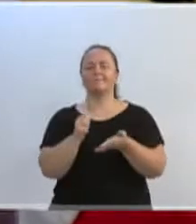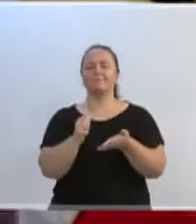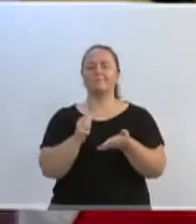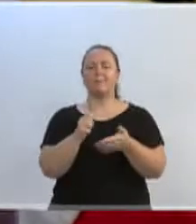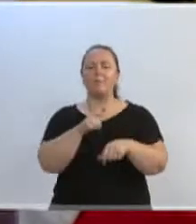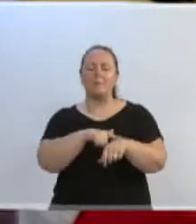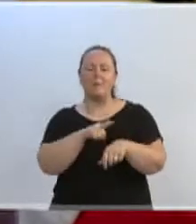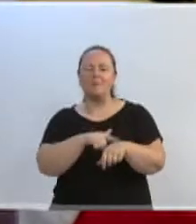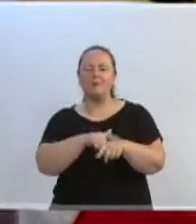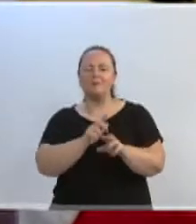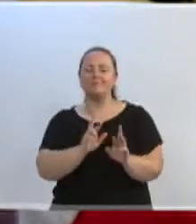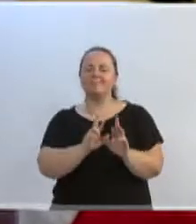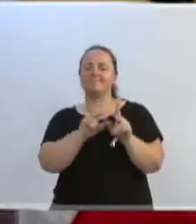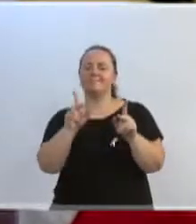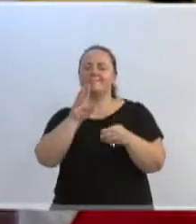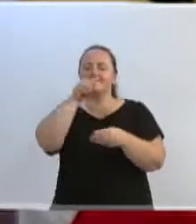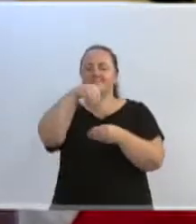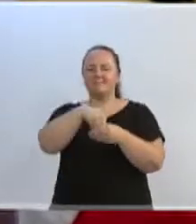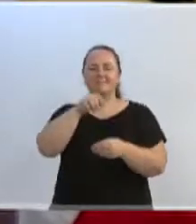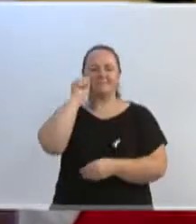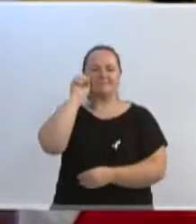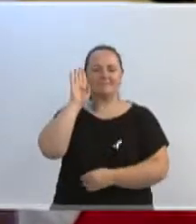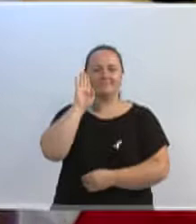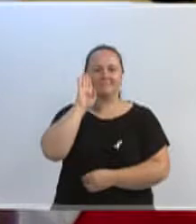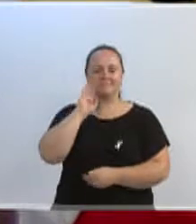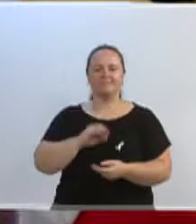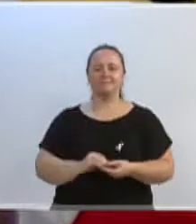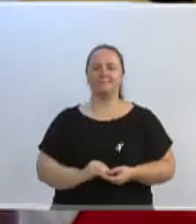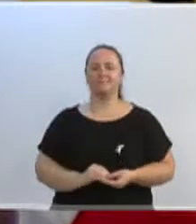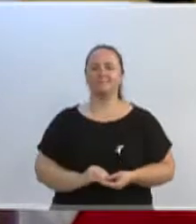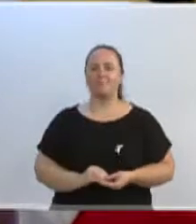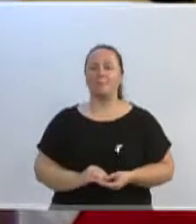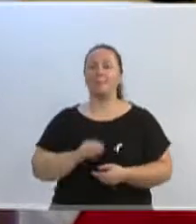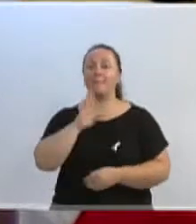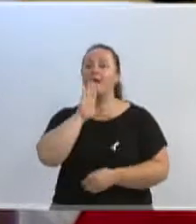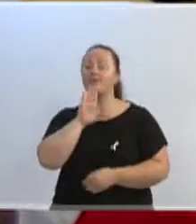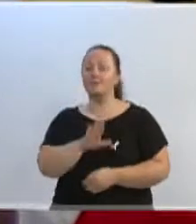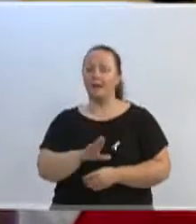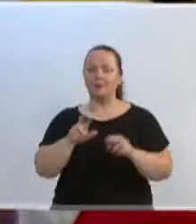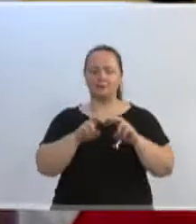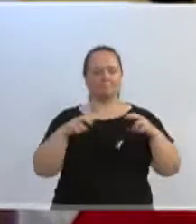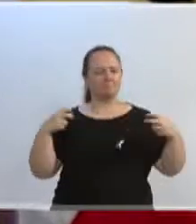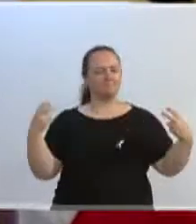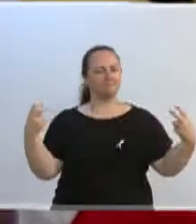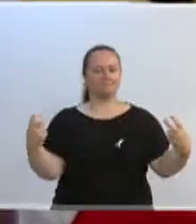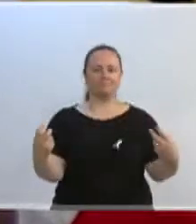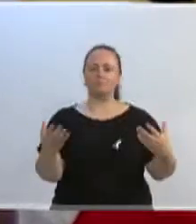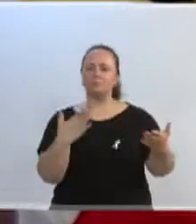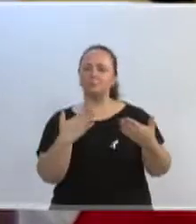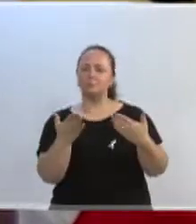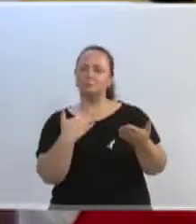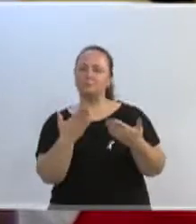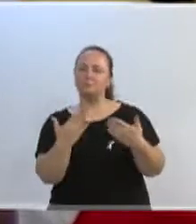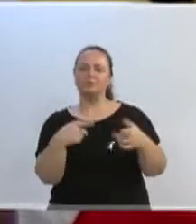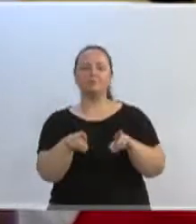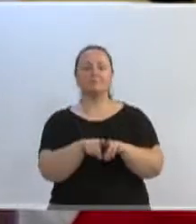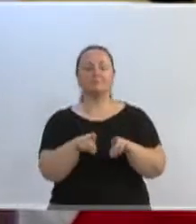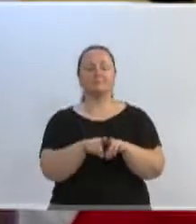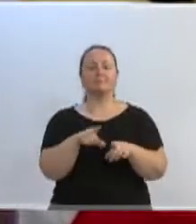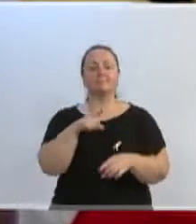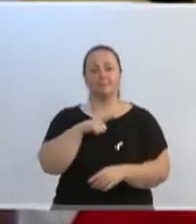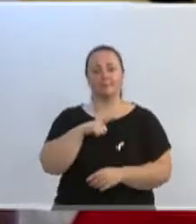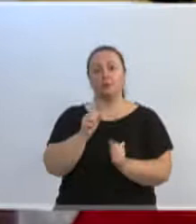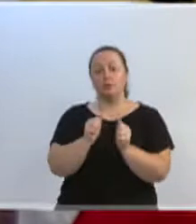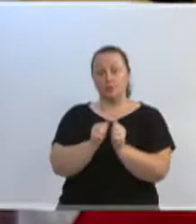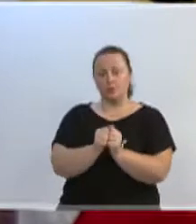atividades internas na ABADA. E hoje à tarde nós tivemos uma roda de conversa com a presença do Dr.